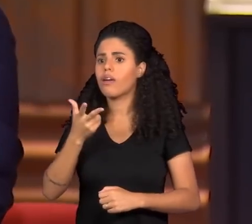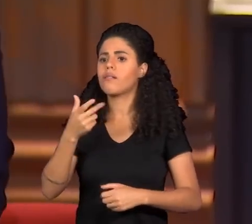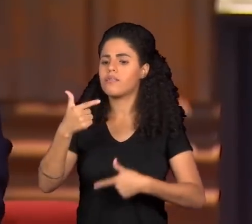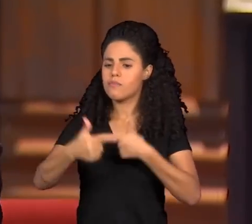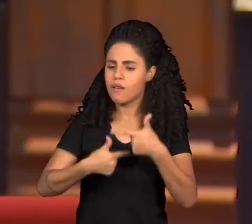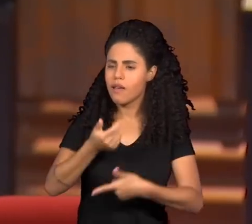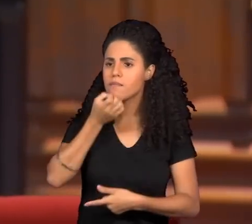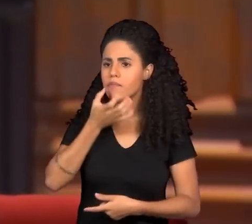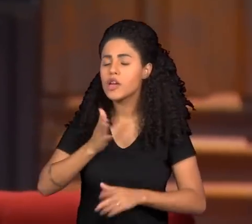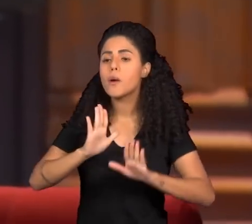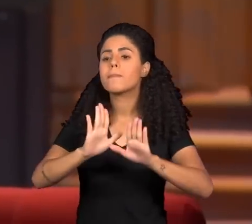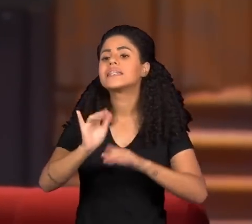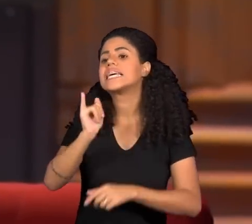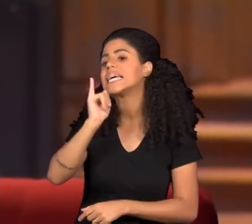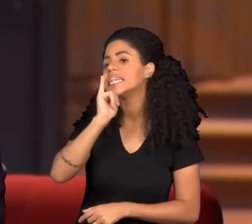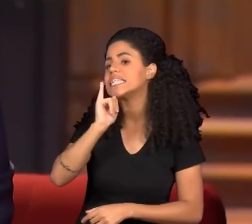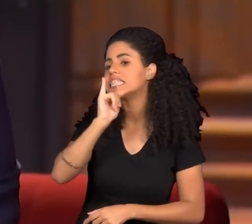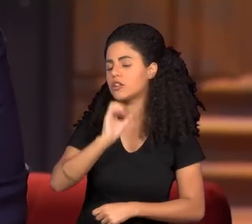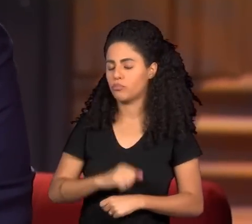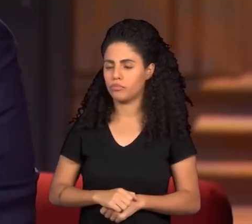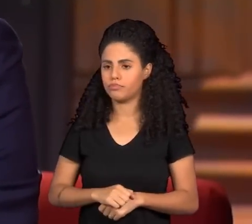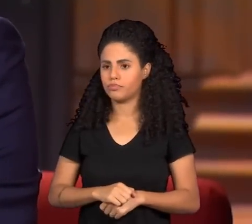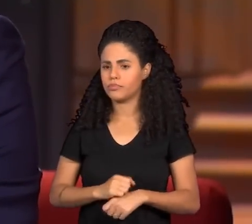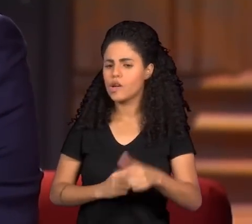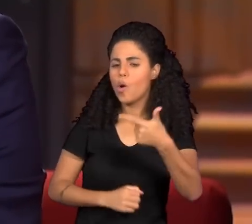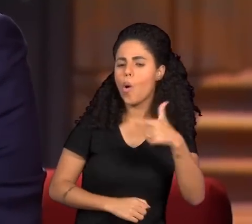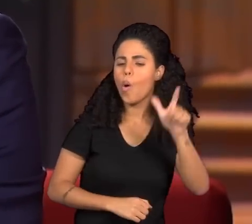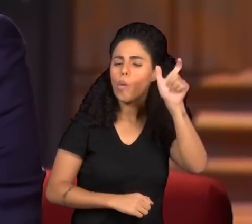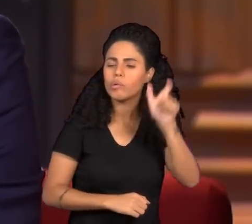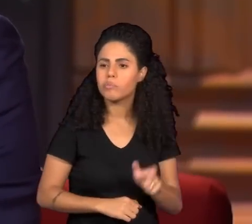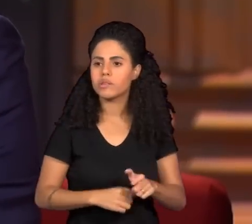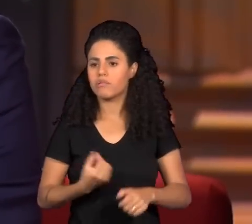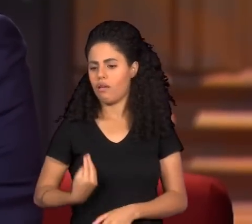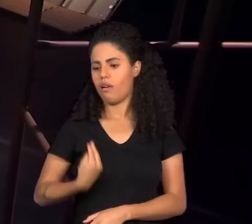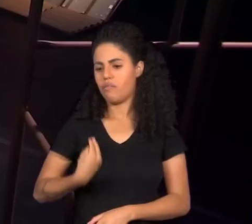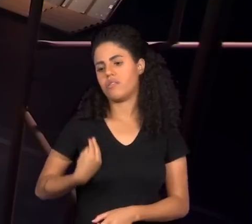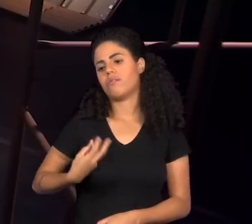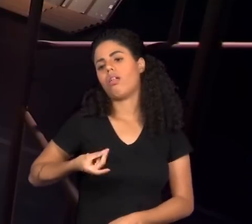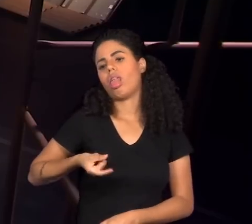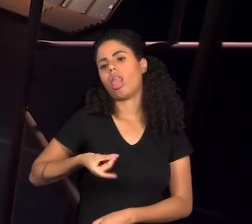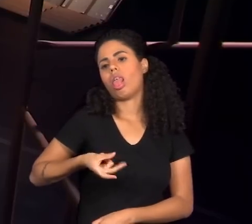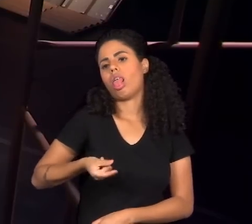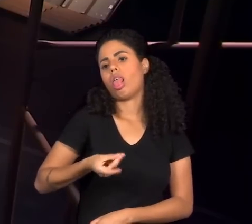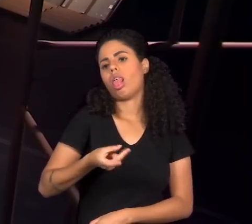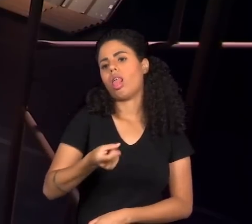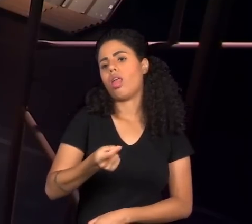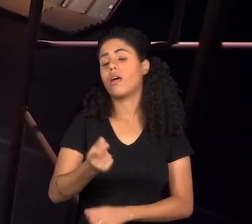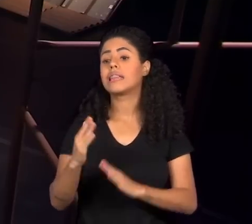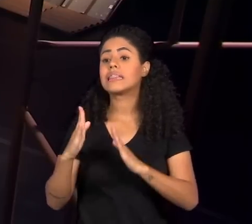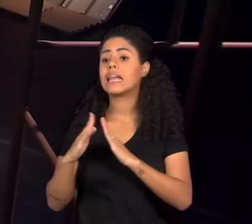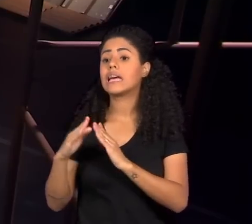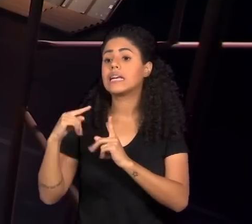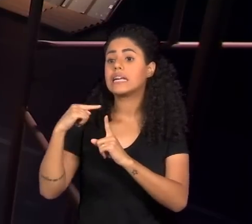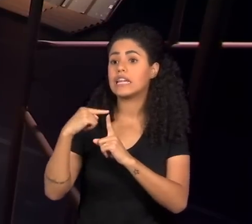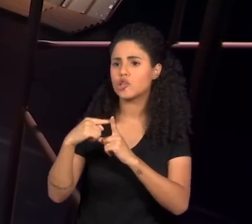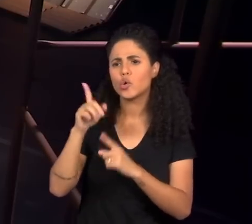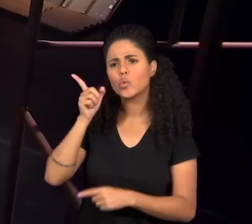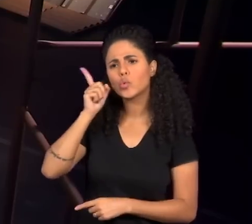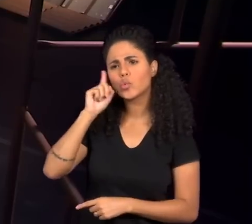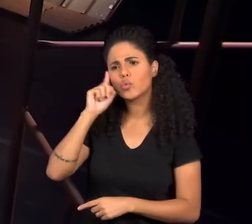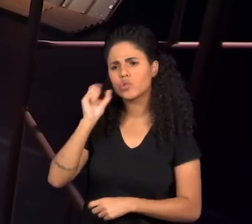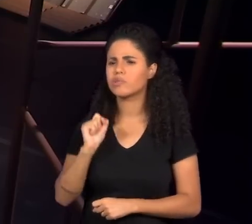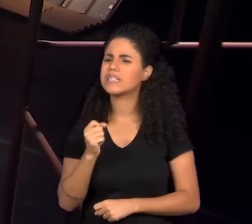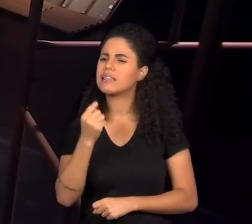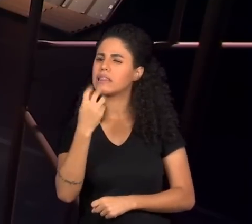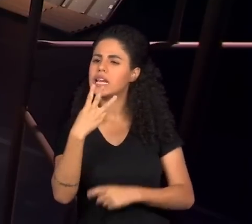exemplo. Fulano de tal, a vida inteira trabalhou no santuário. Se não todo dia, 3 vezes